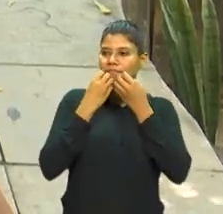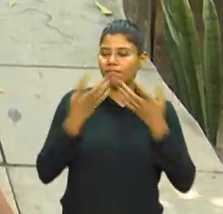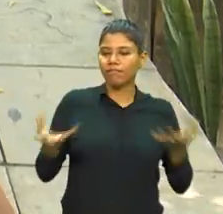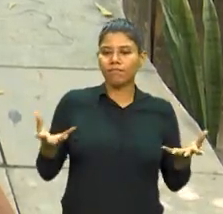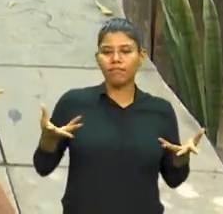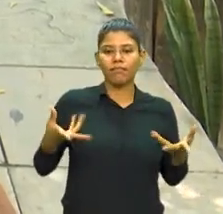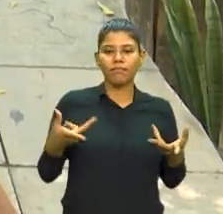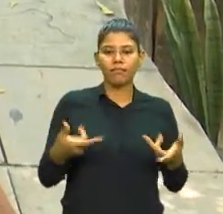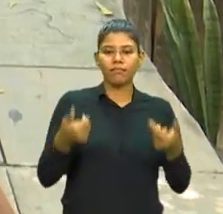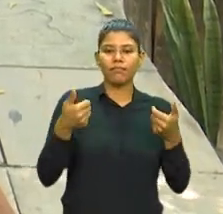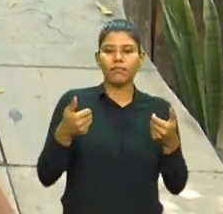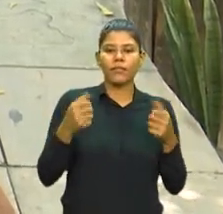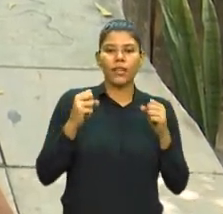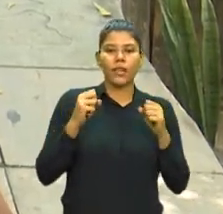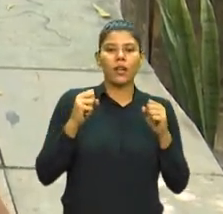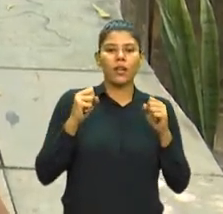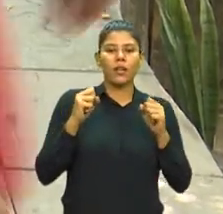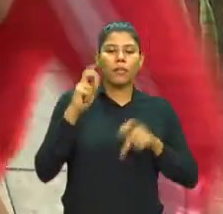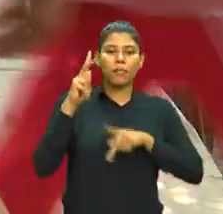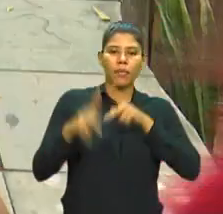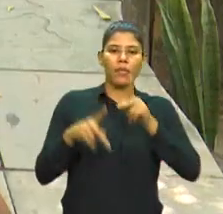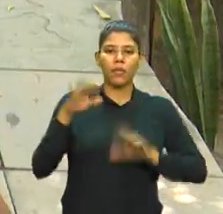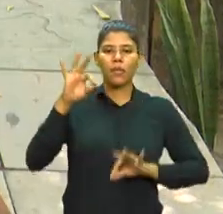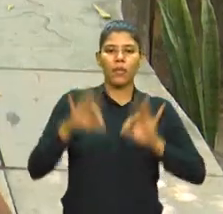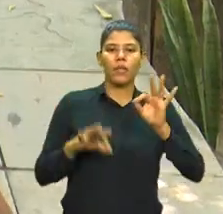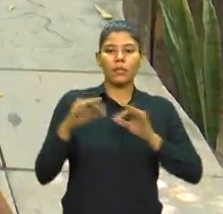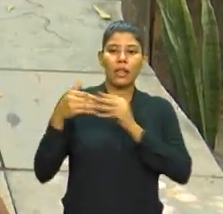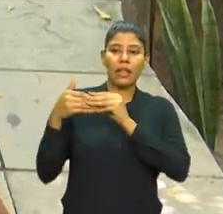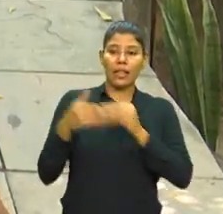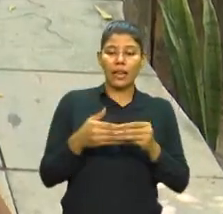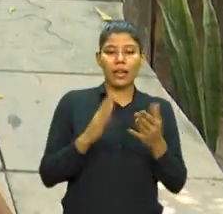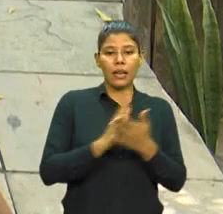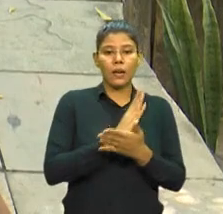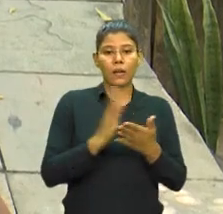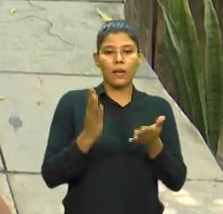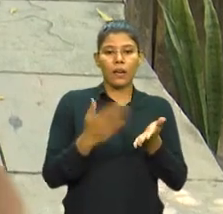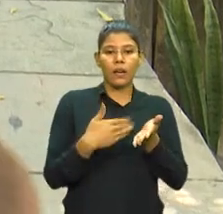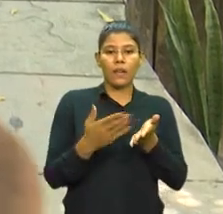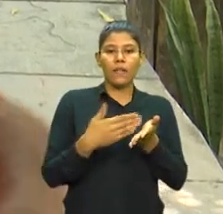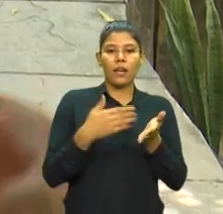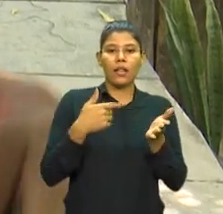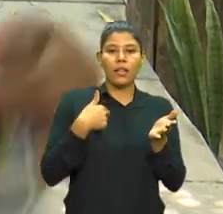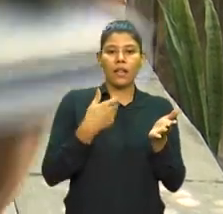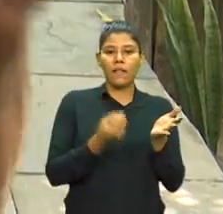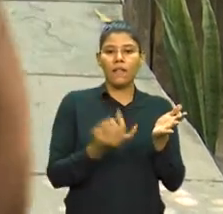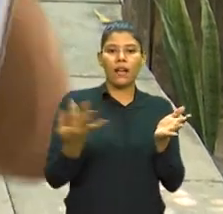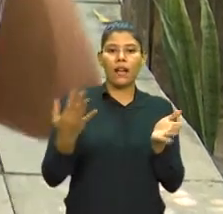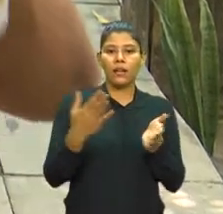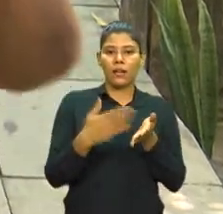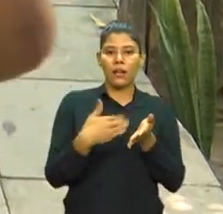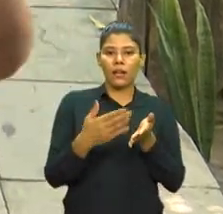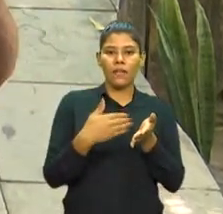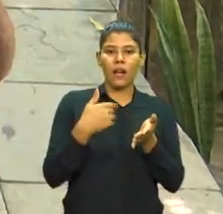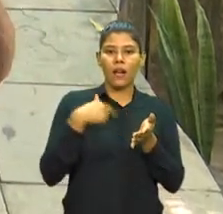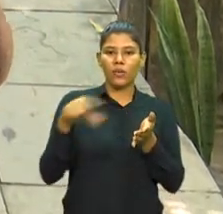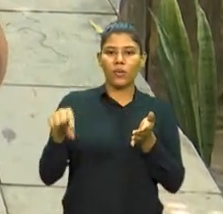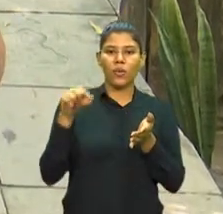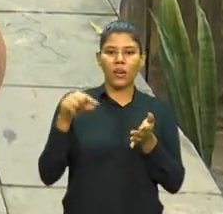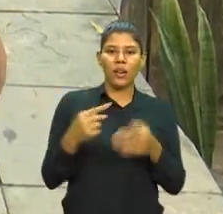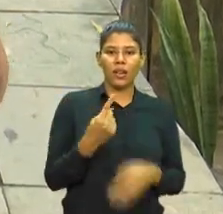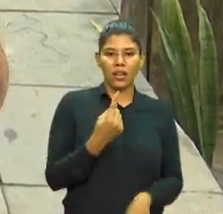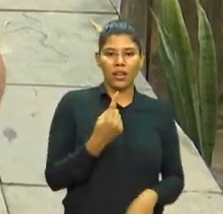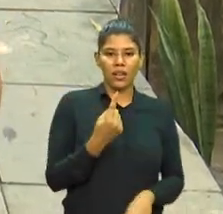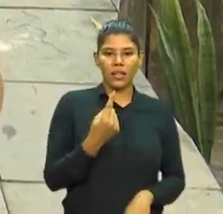leitores fizeram alguns livros eu tava tem vários livros e teve um fo aqui que eu gostei